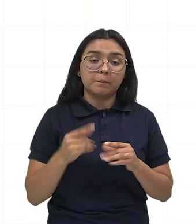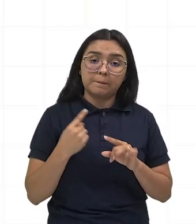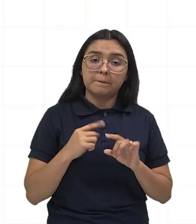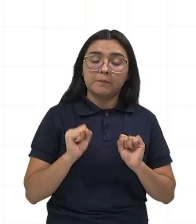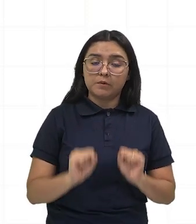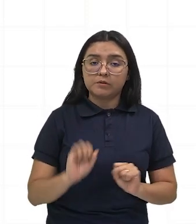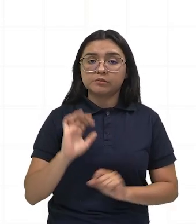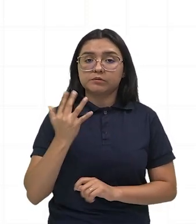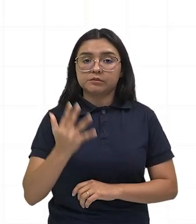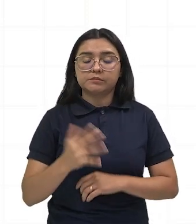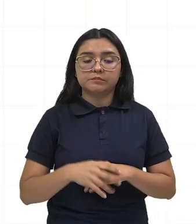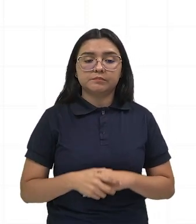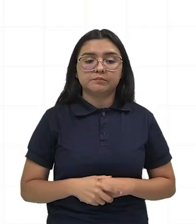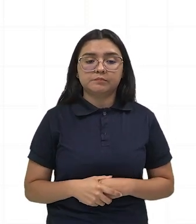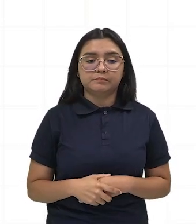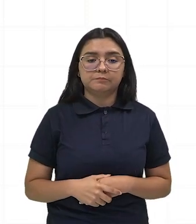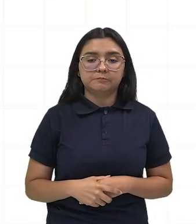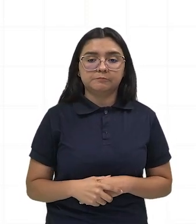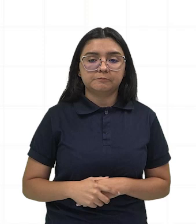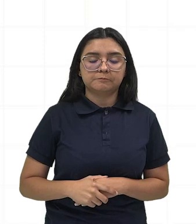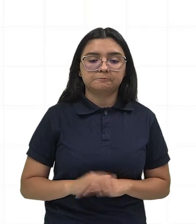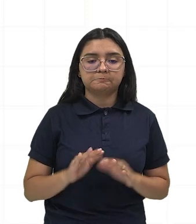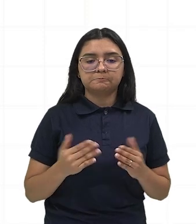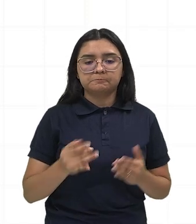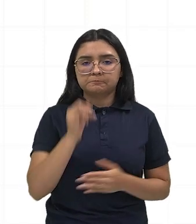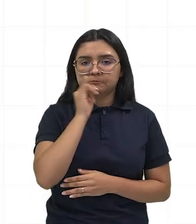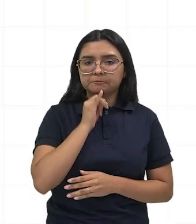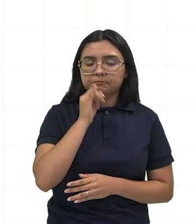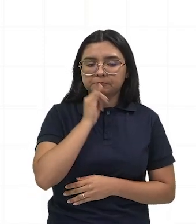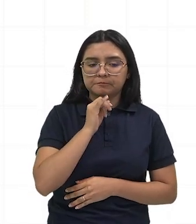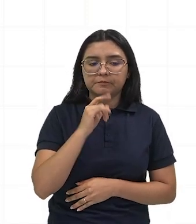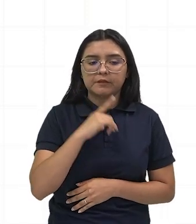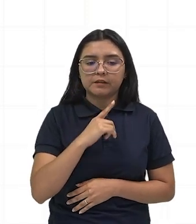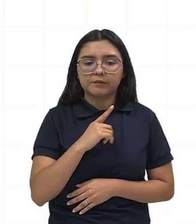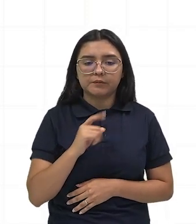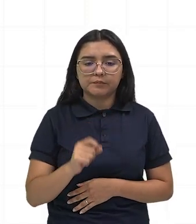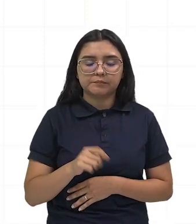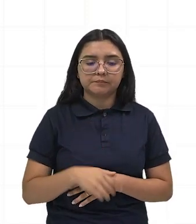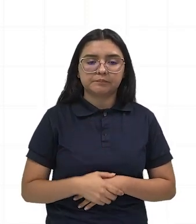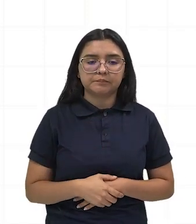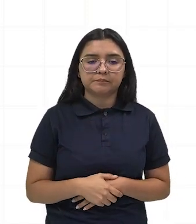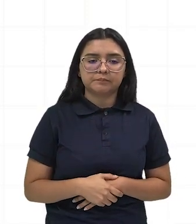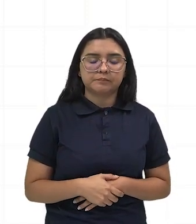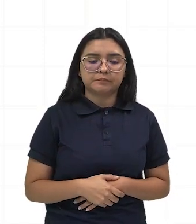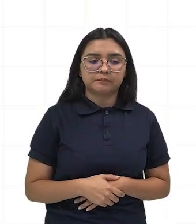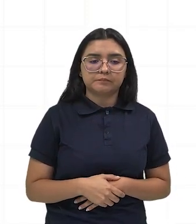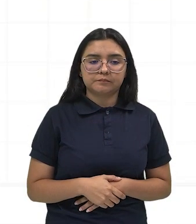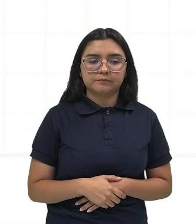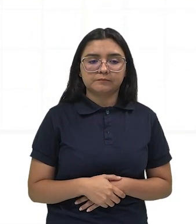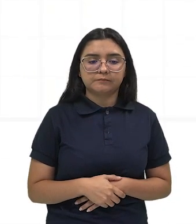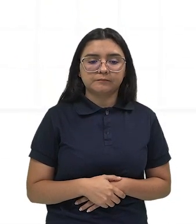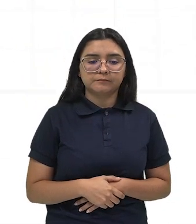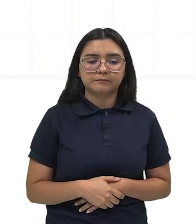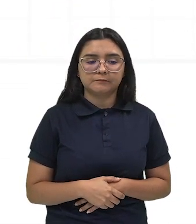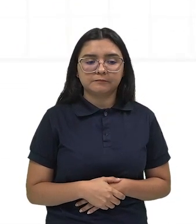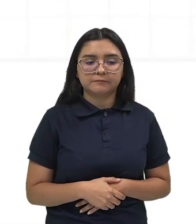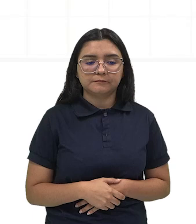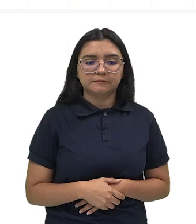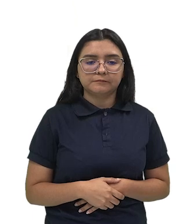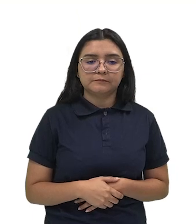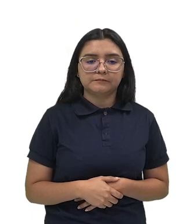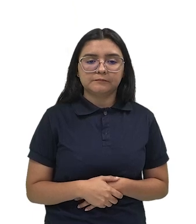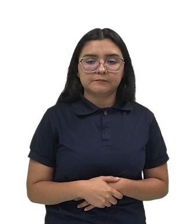acontecer, beleza? Então, vamos supor que nós tenhamos a seguinte situação. Ó. Eu vou pegar